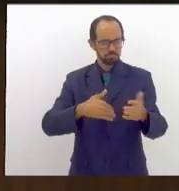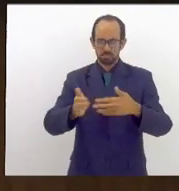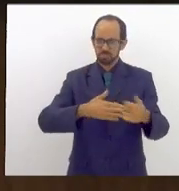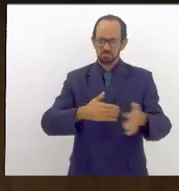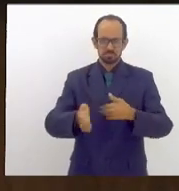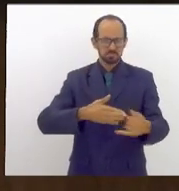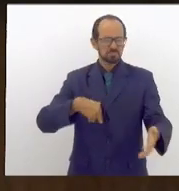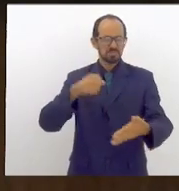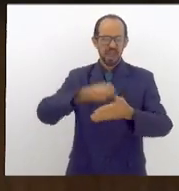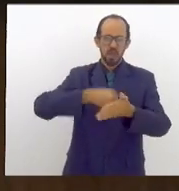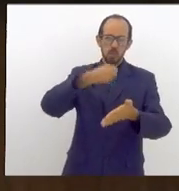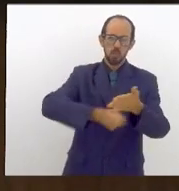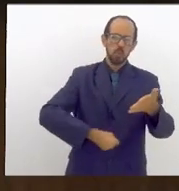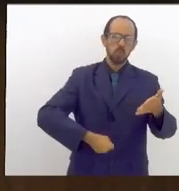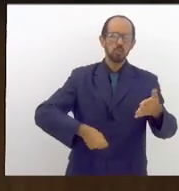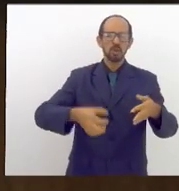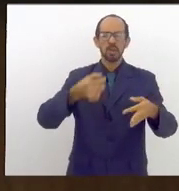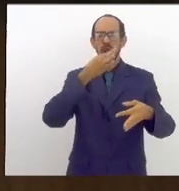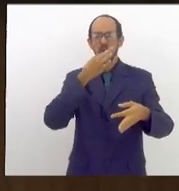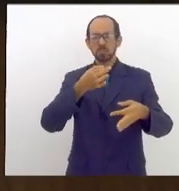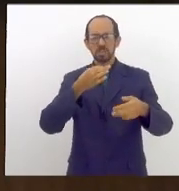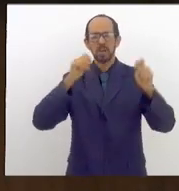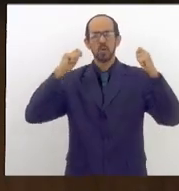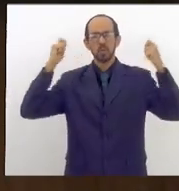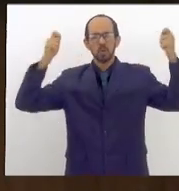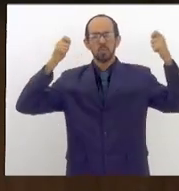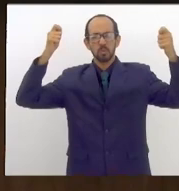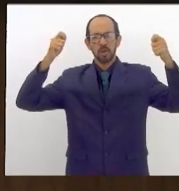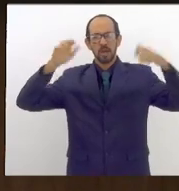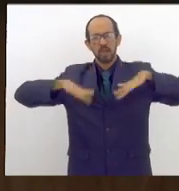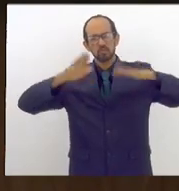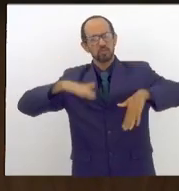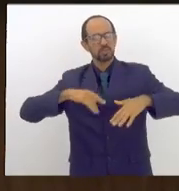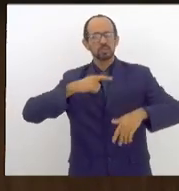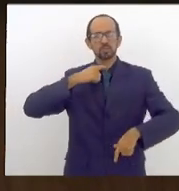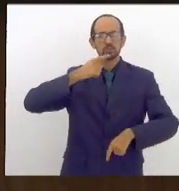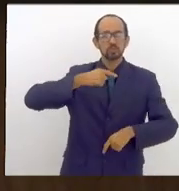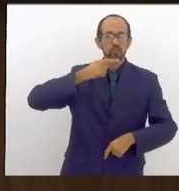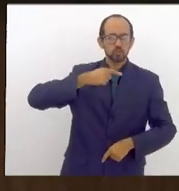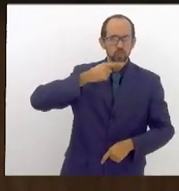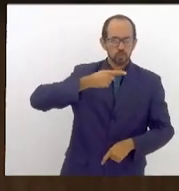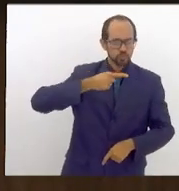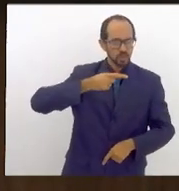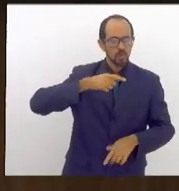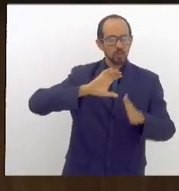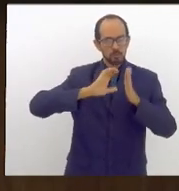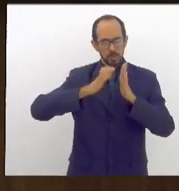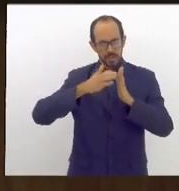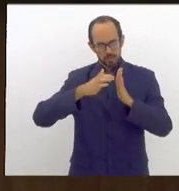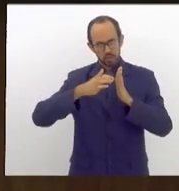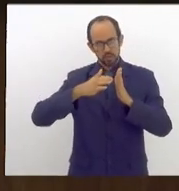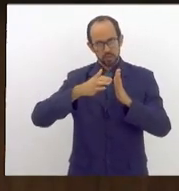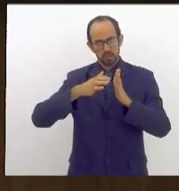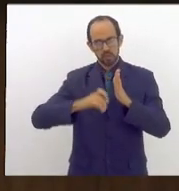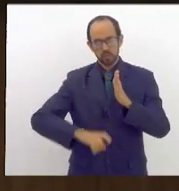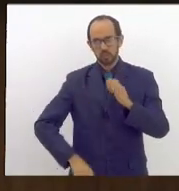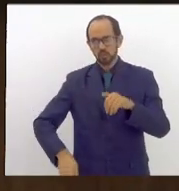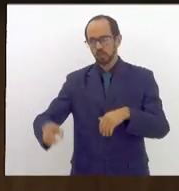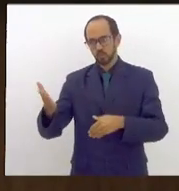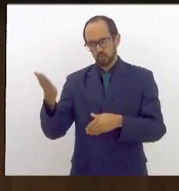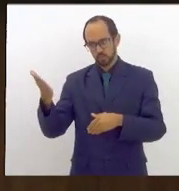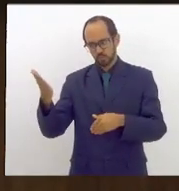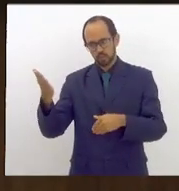posicionamentos e por mais que não entendiam muito o partido que a vossa excelência assim